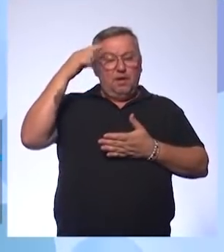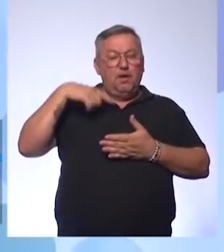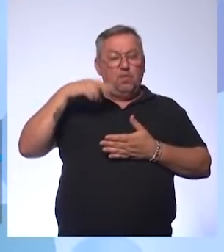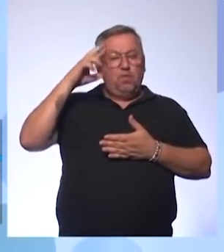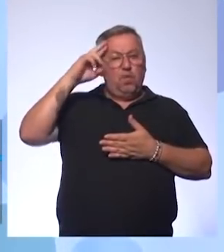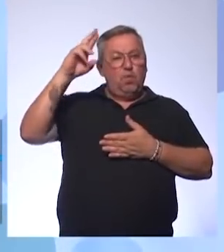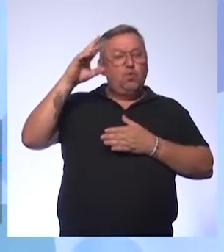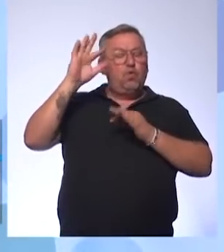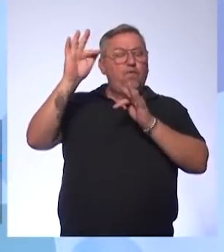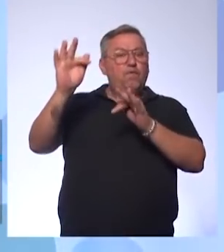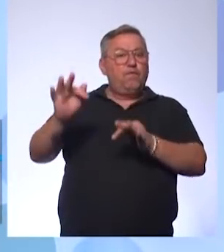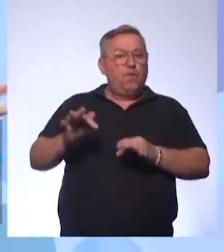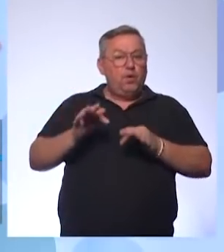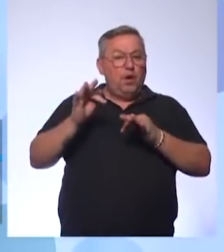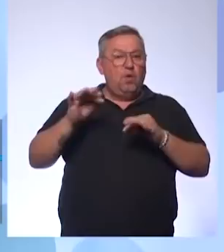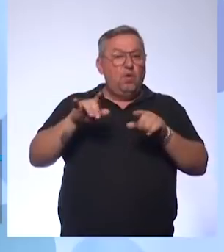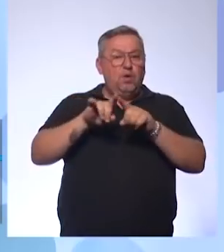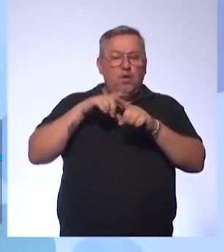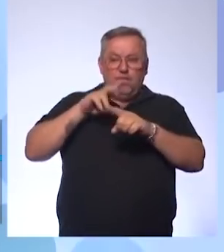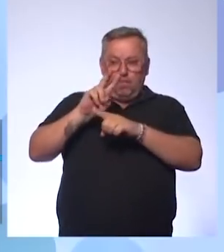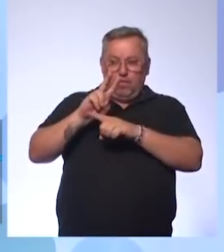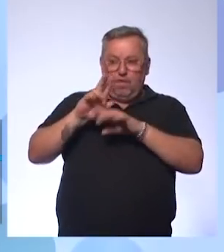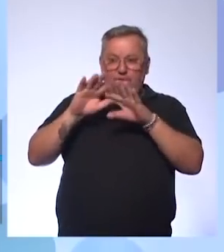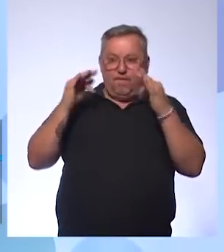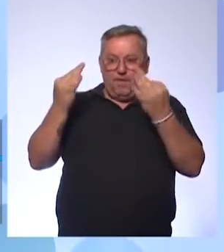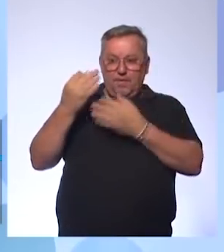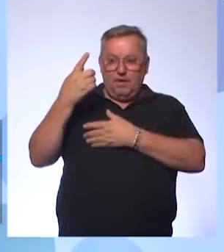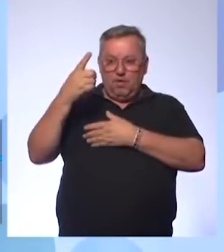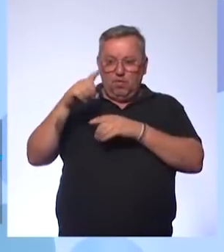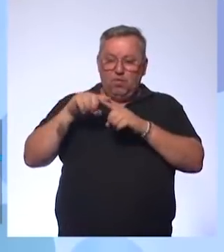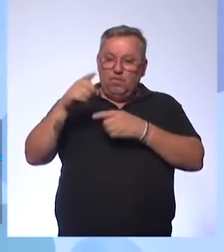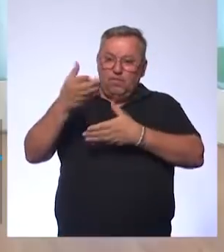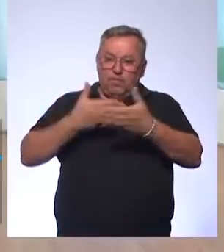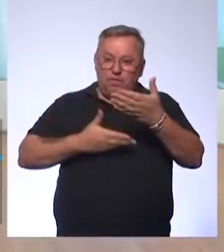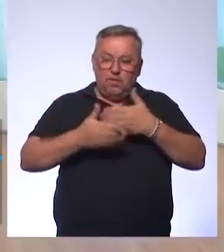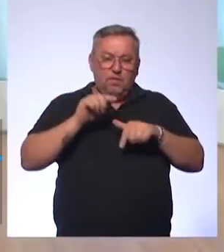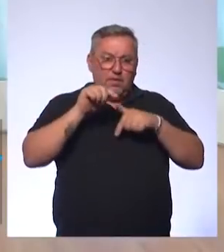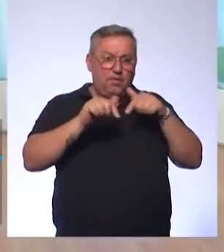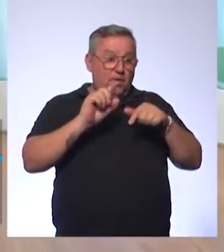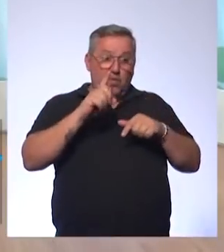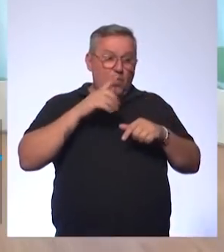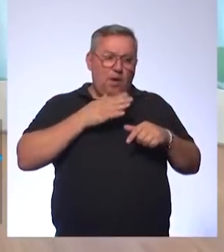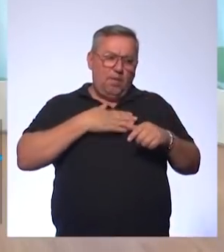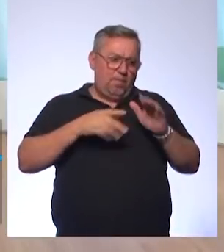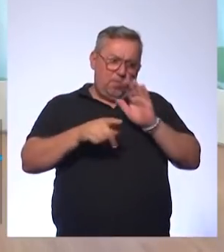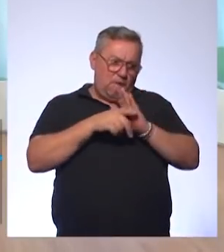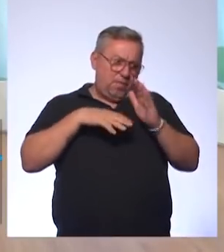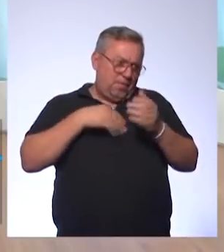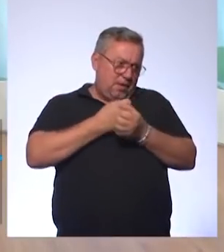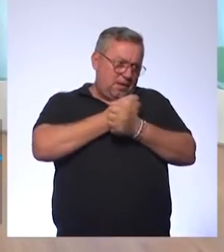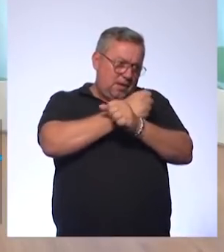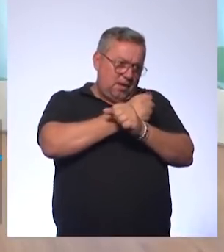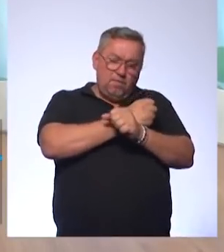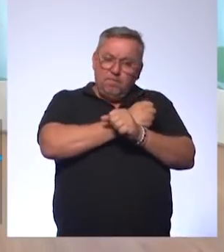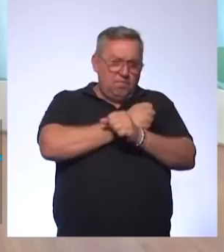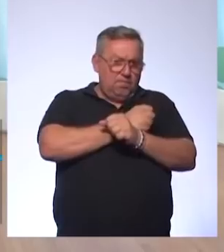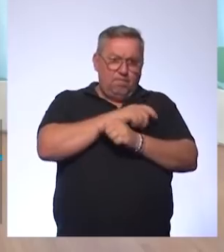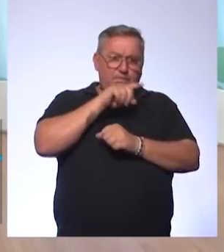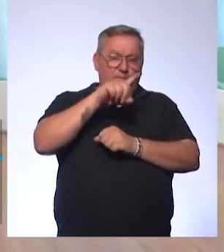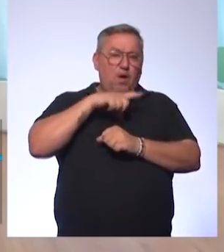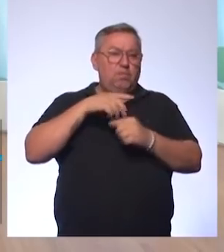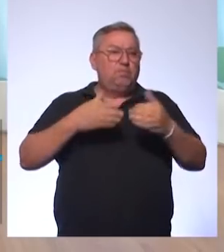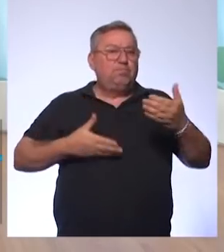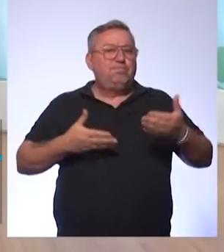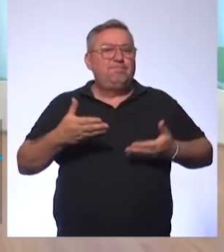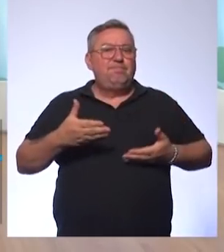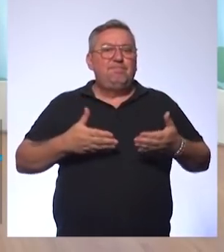feudal, vou proteger sua família e você vai trabalhar nas minhas terras. Você não é minha escrava, você é minha serva.